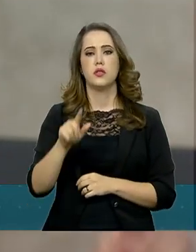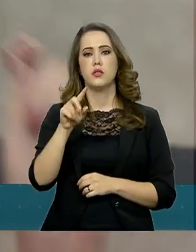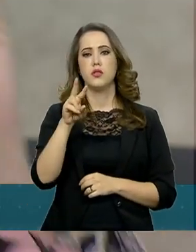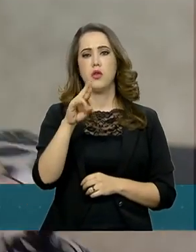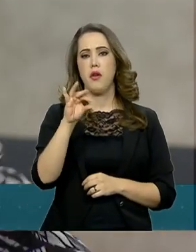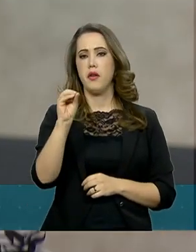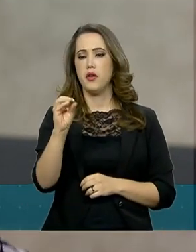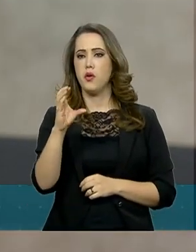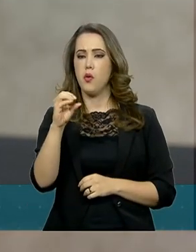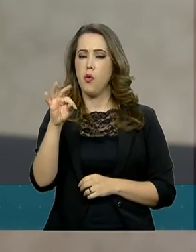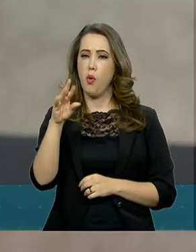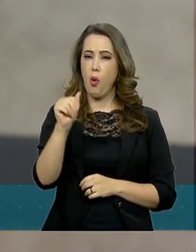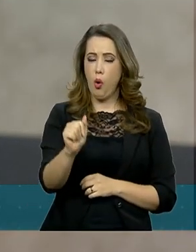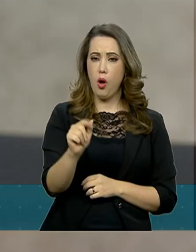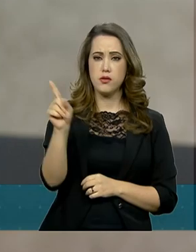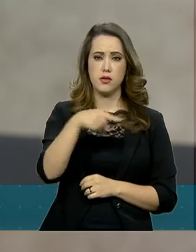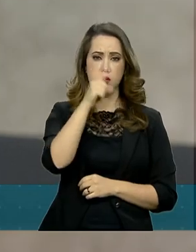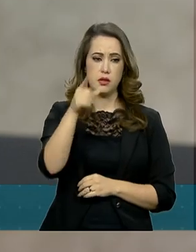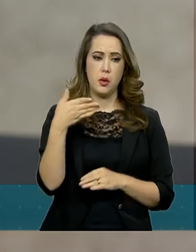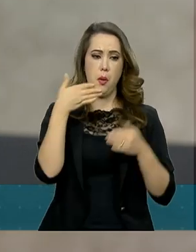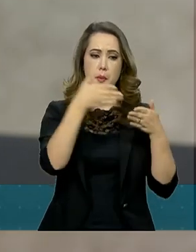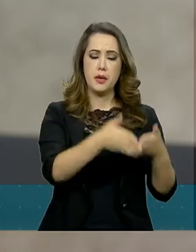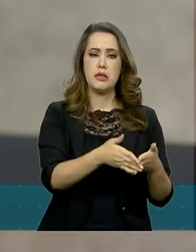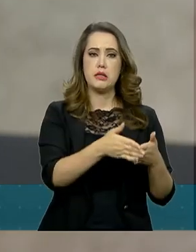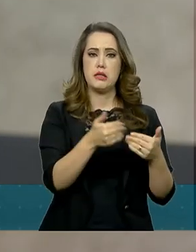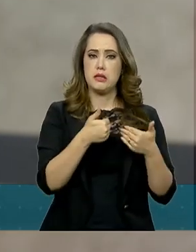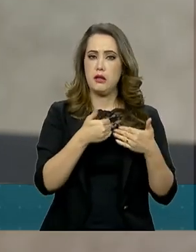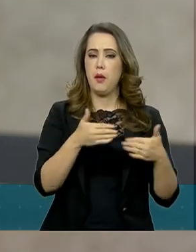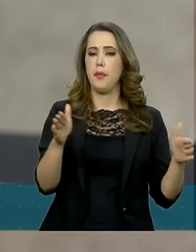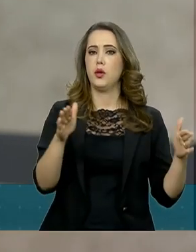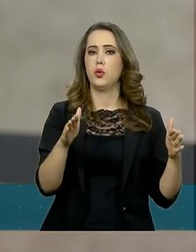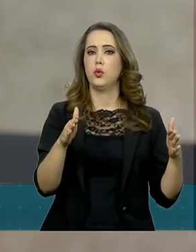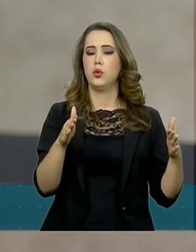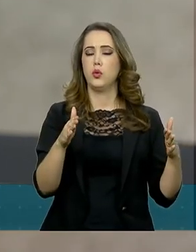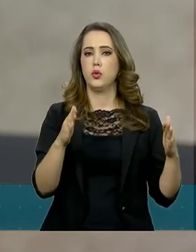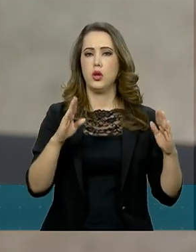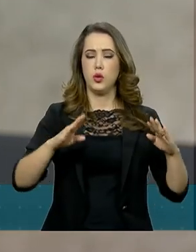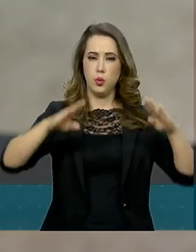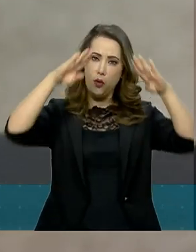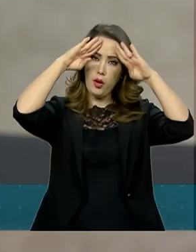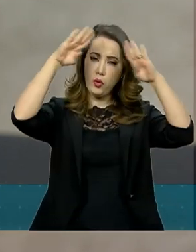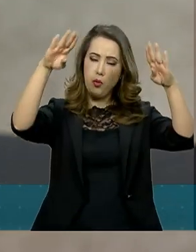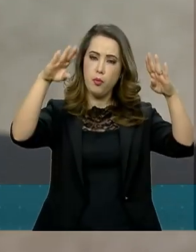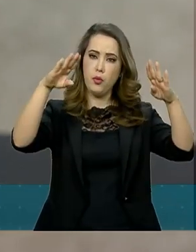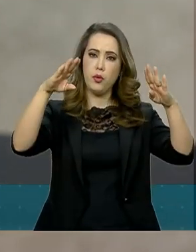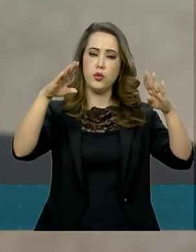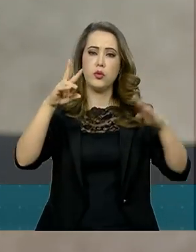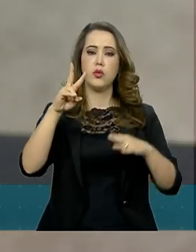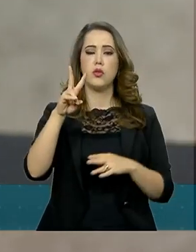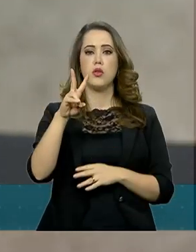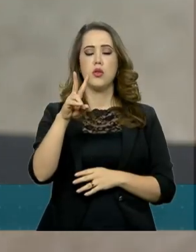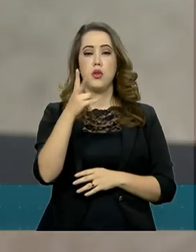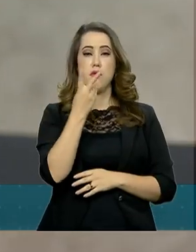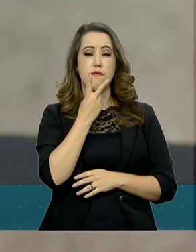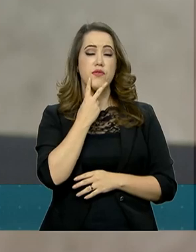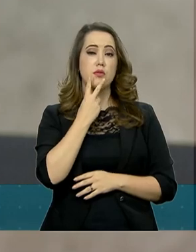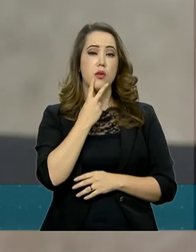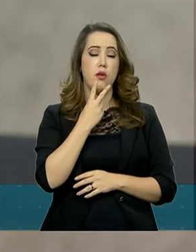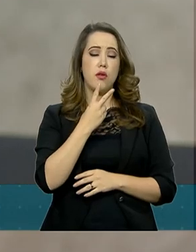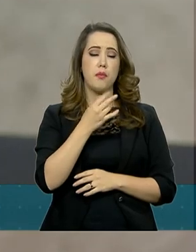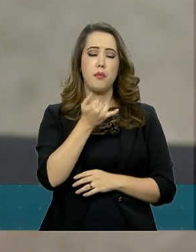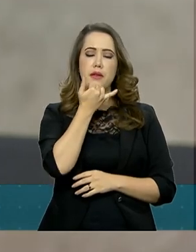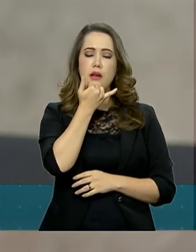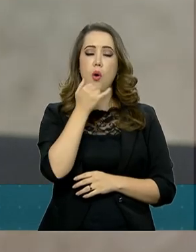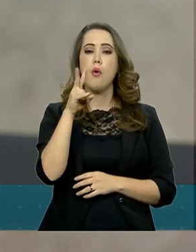presença dele na inauguração do aeroporto de vitória da conquista nas redes sociais ele escreveu que a obra deve ser inaugurada por quem